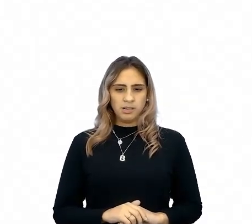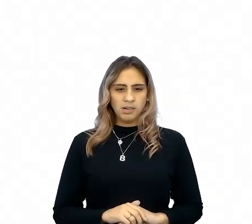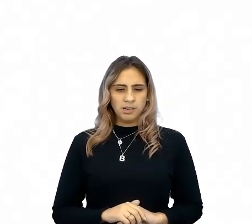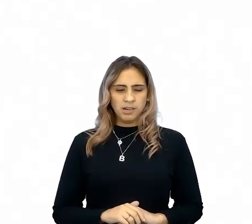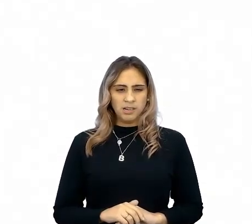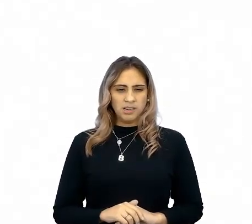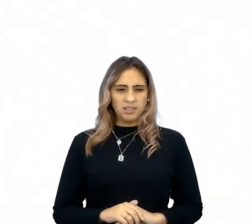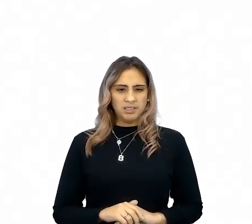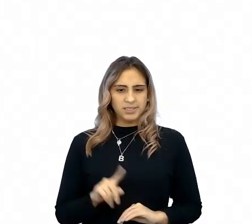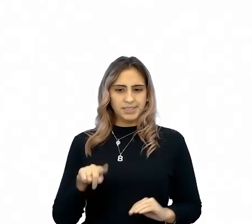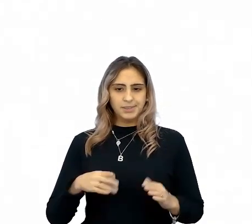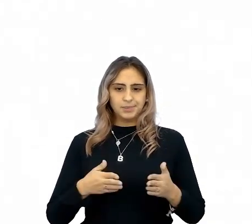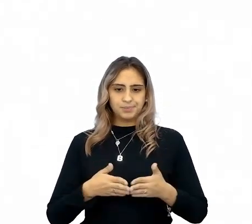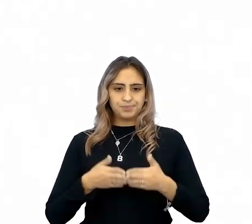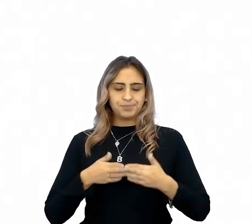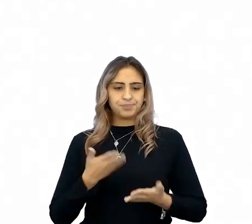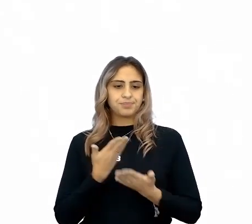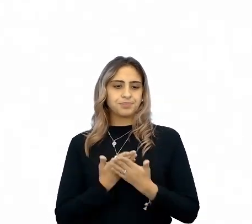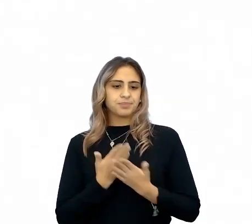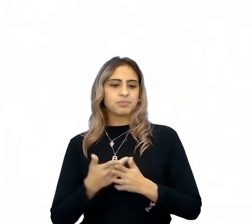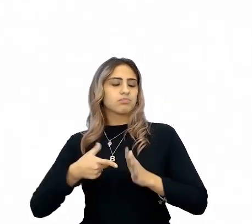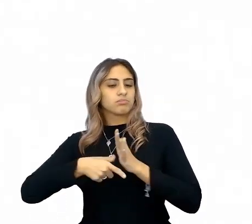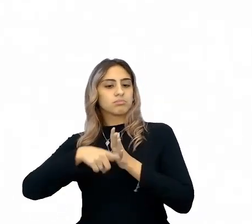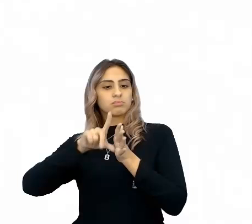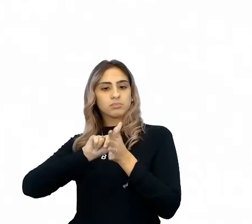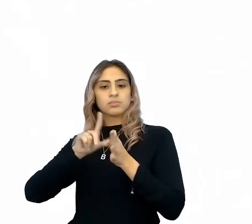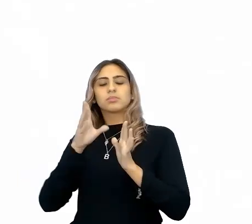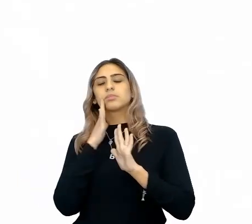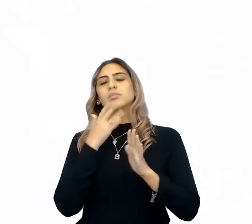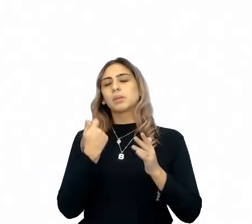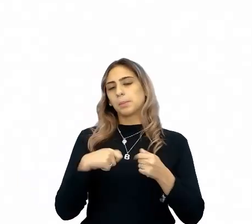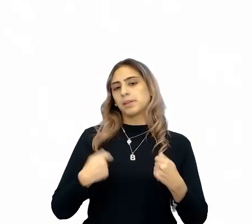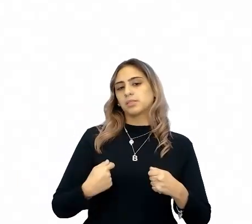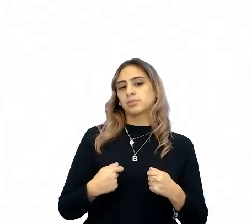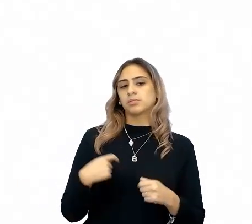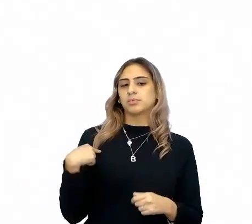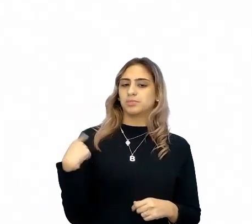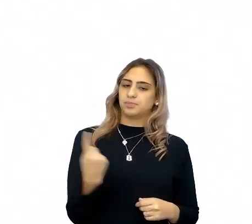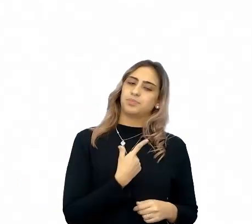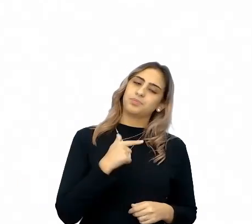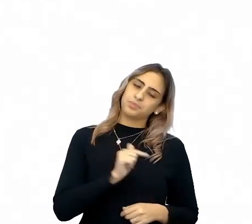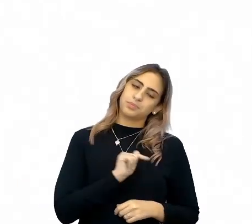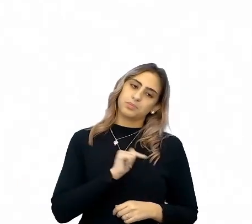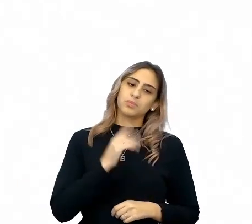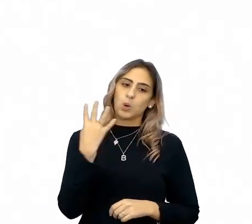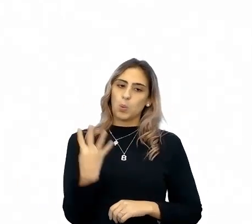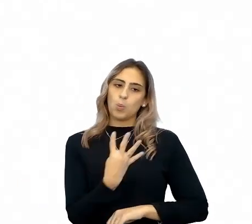que são favorecidas, que as aulas anteriores favorecem. Nós temos aí a